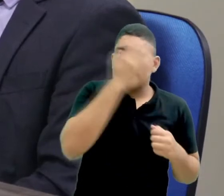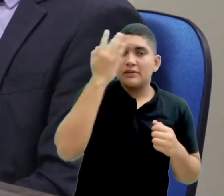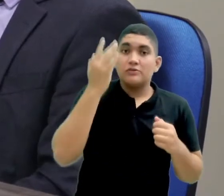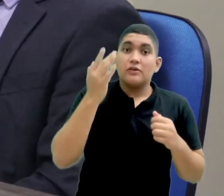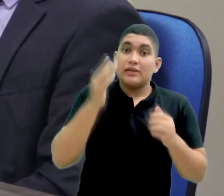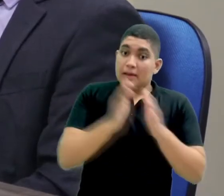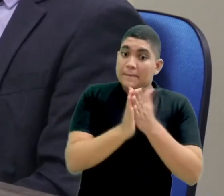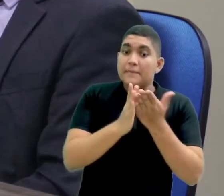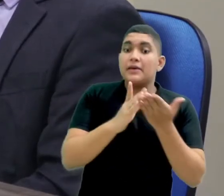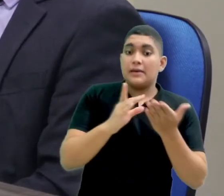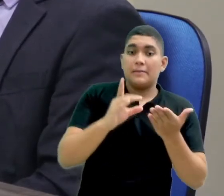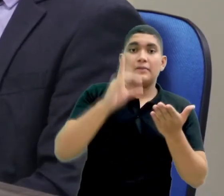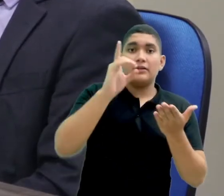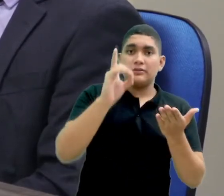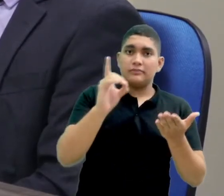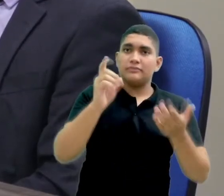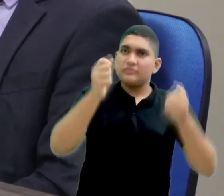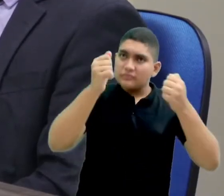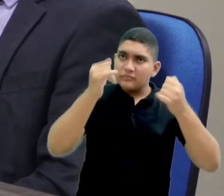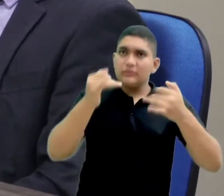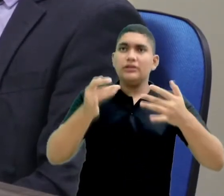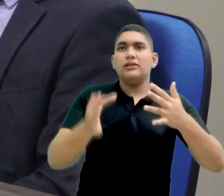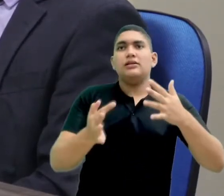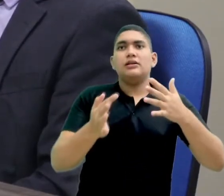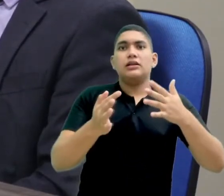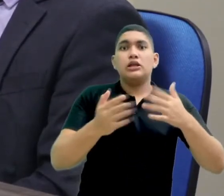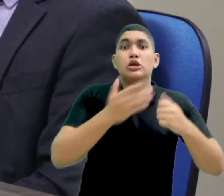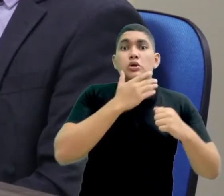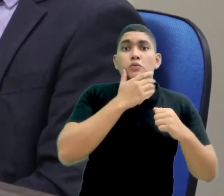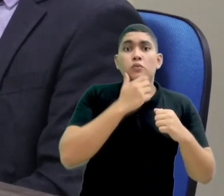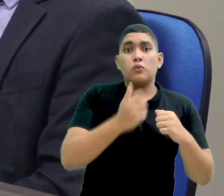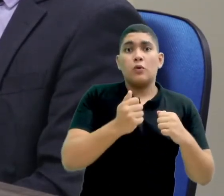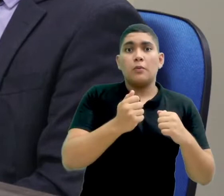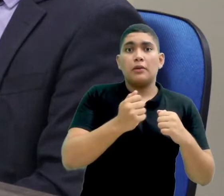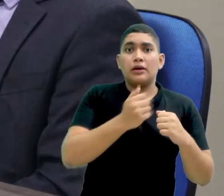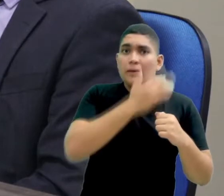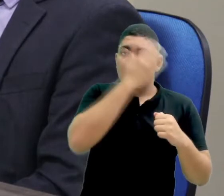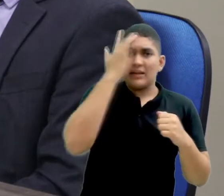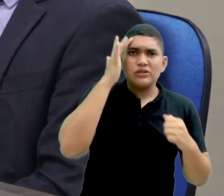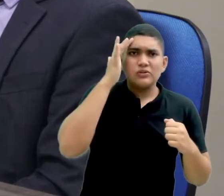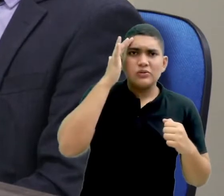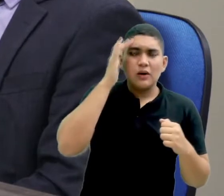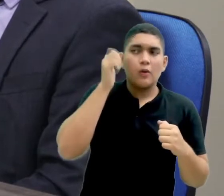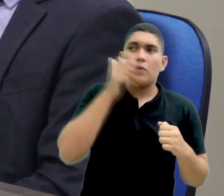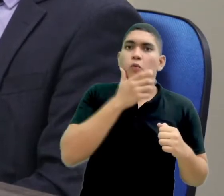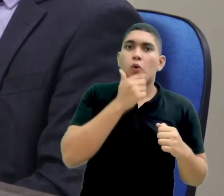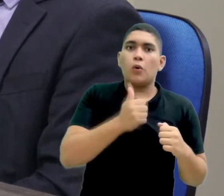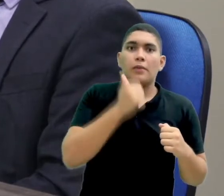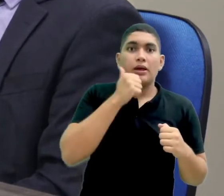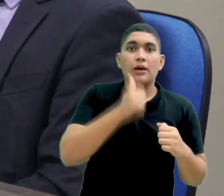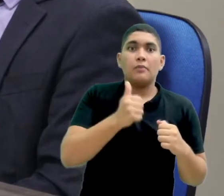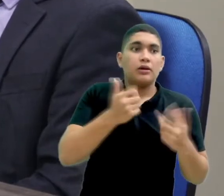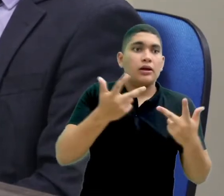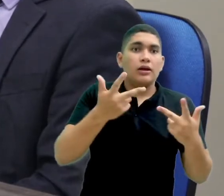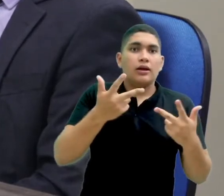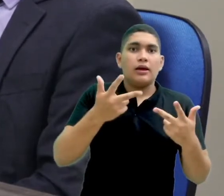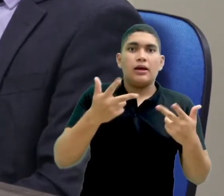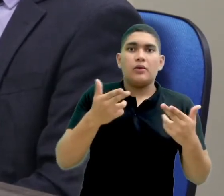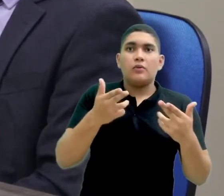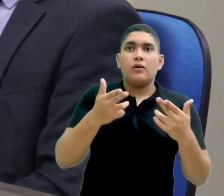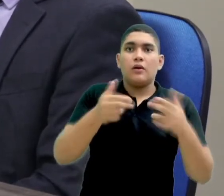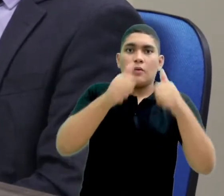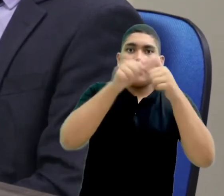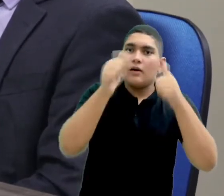dizer que a Bíblia Sagrada diz que o homem foi feito à imagem e semelhança de Deus, né?